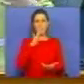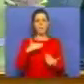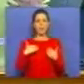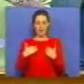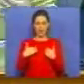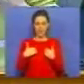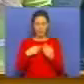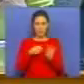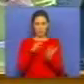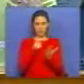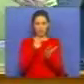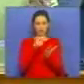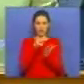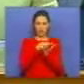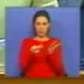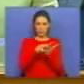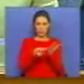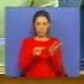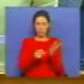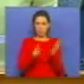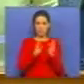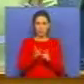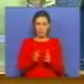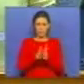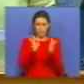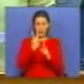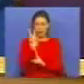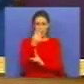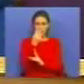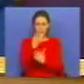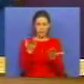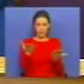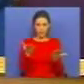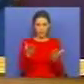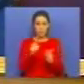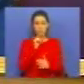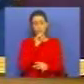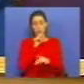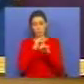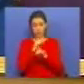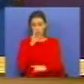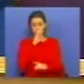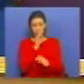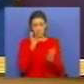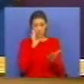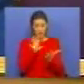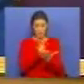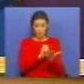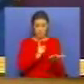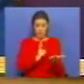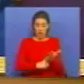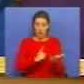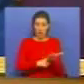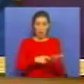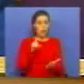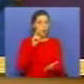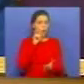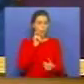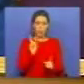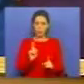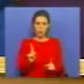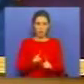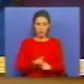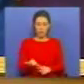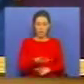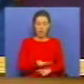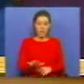parece-nos que a redação é demasiado ambígua e provavelmente, se assim ficar, não protegerá as